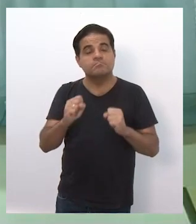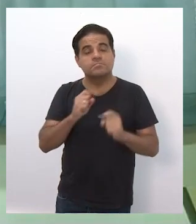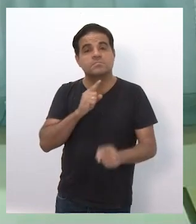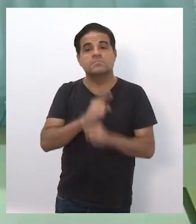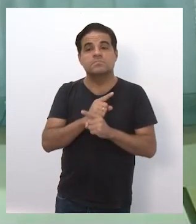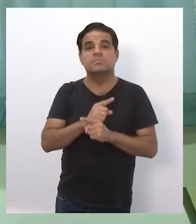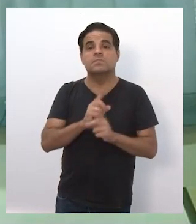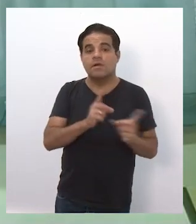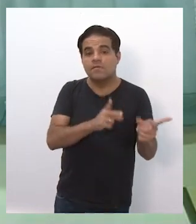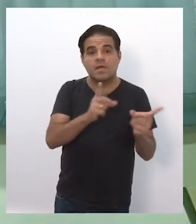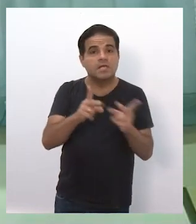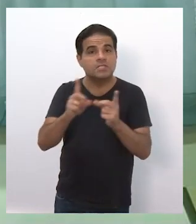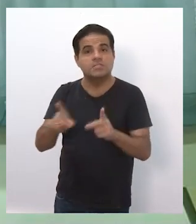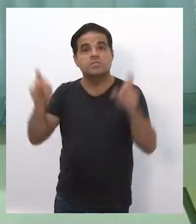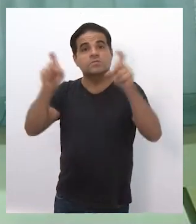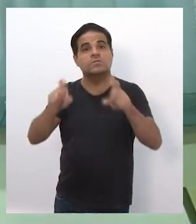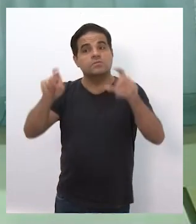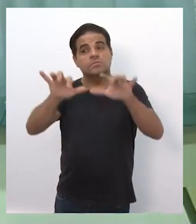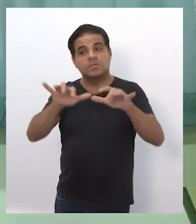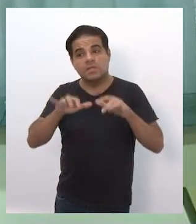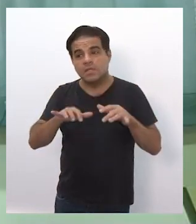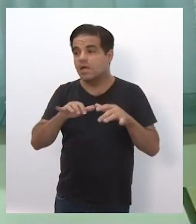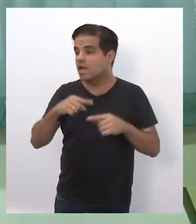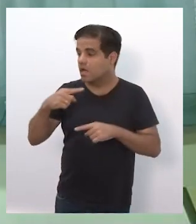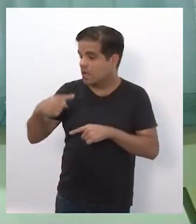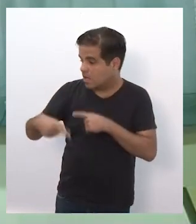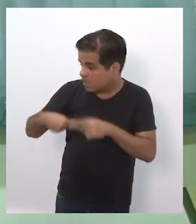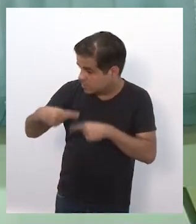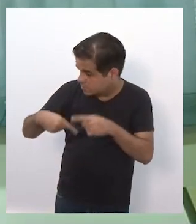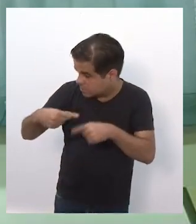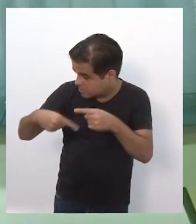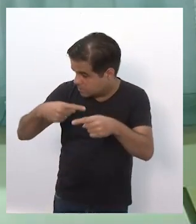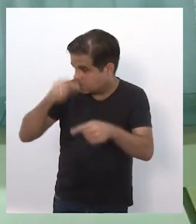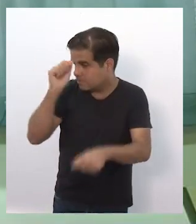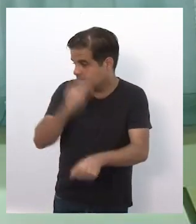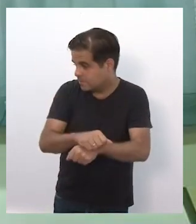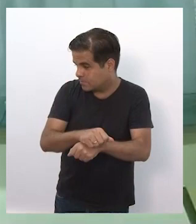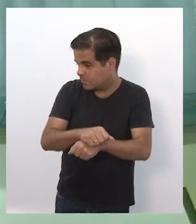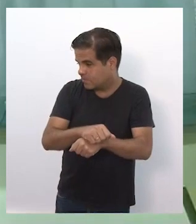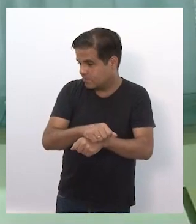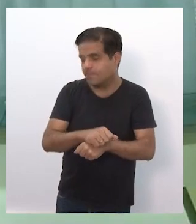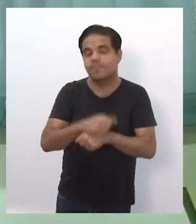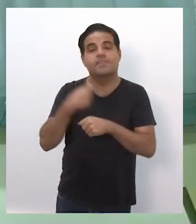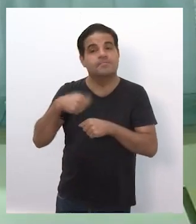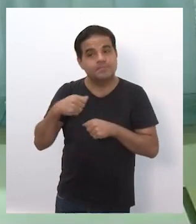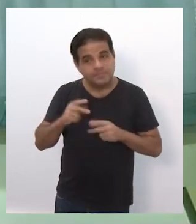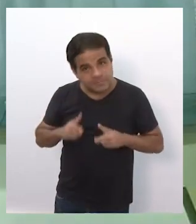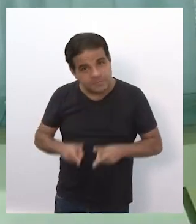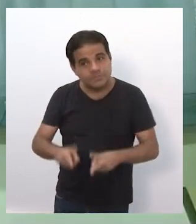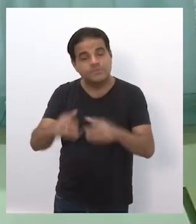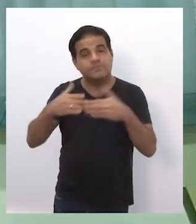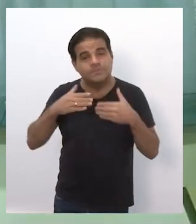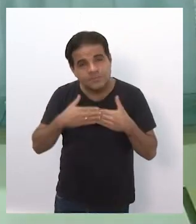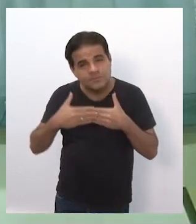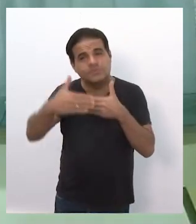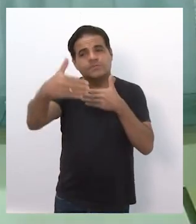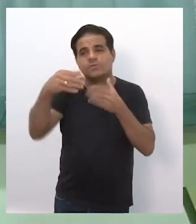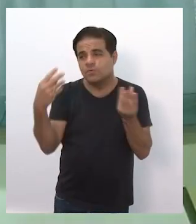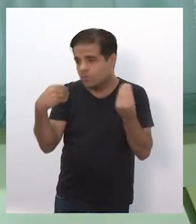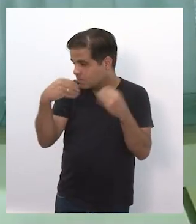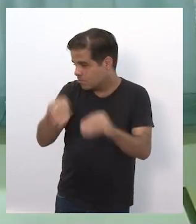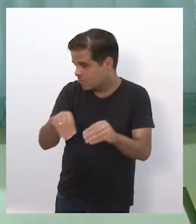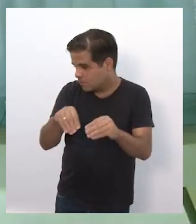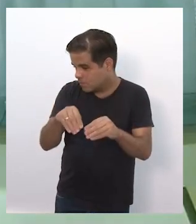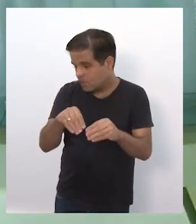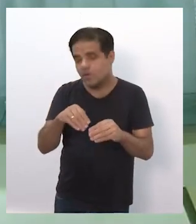sendo vendido computadores onde a geração já foi descontinuada, tá? Então tem que tomar. Gente, colocou ali a